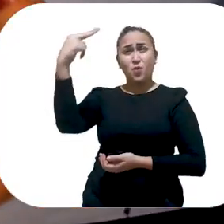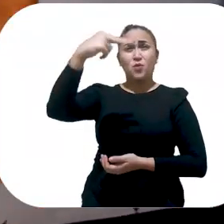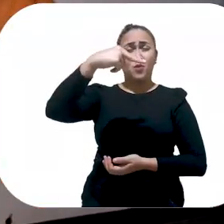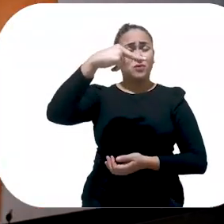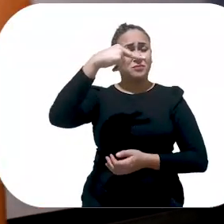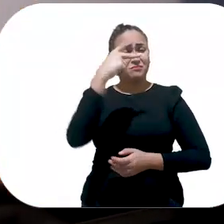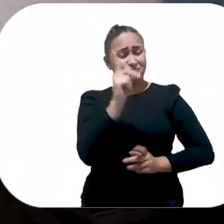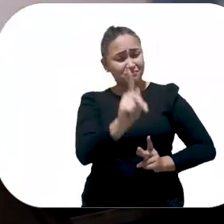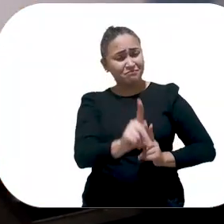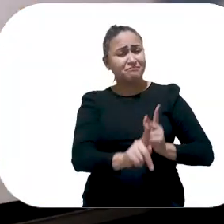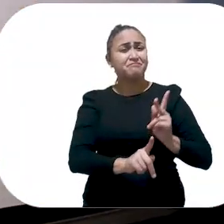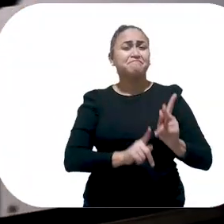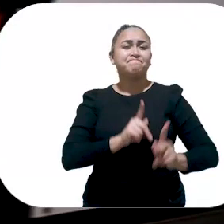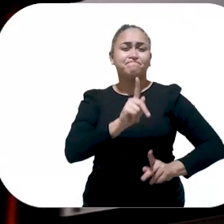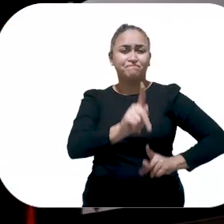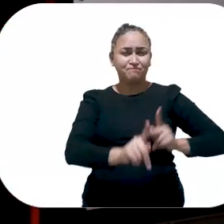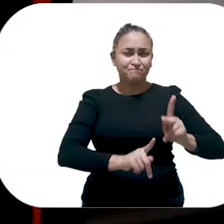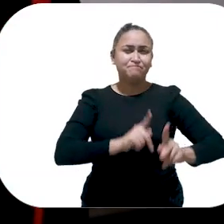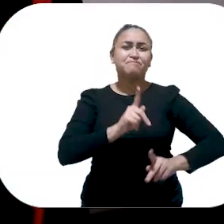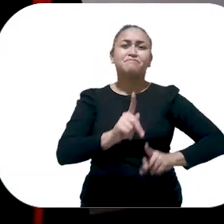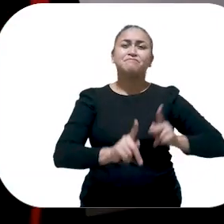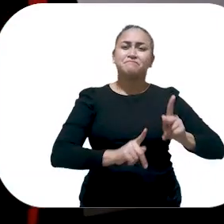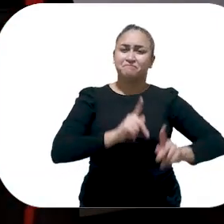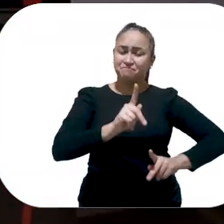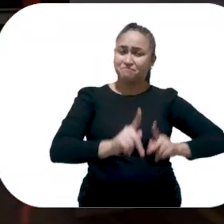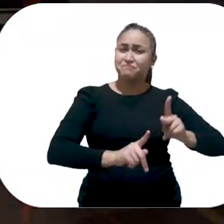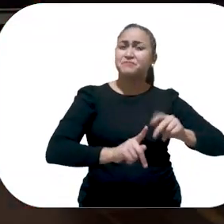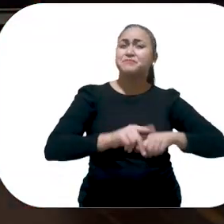Ouve, ó Deus, ouve, ó povo,